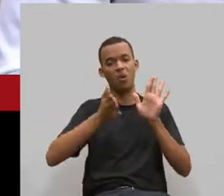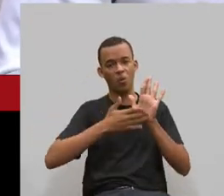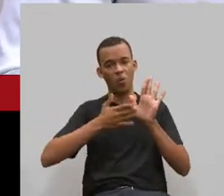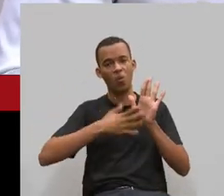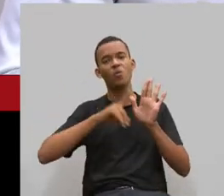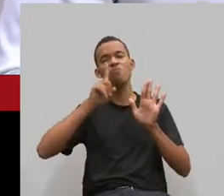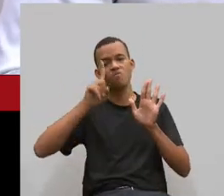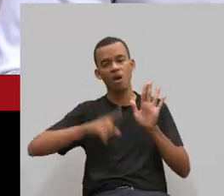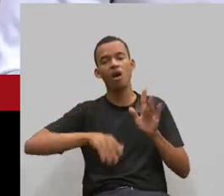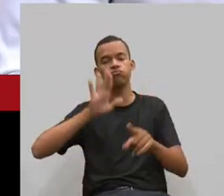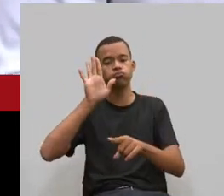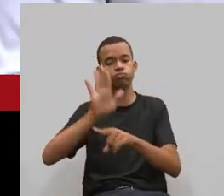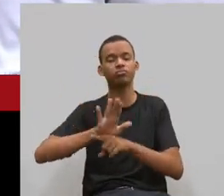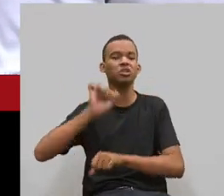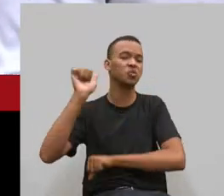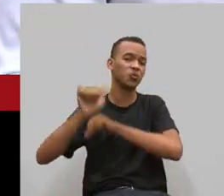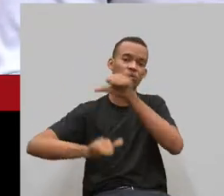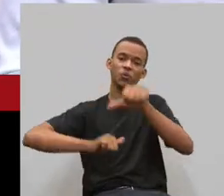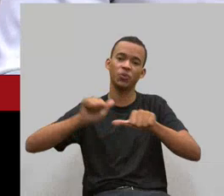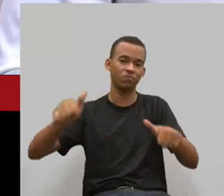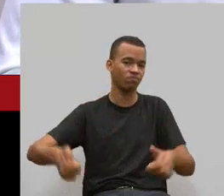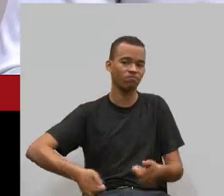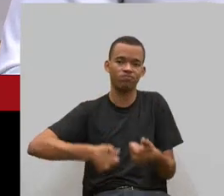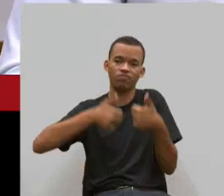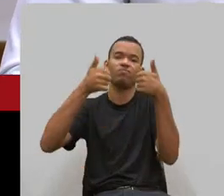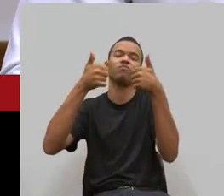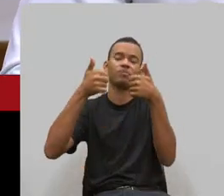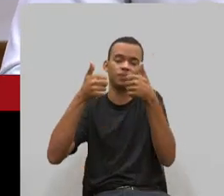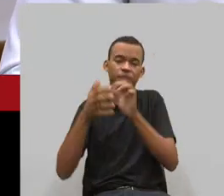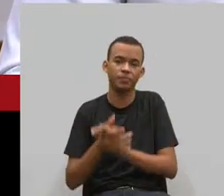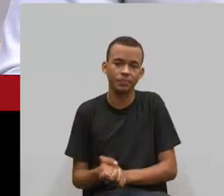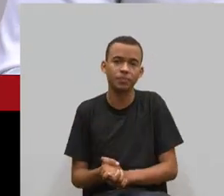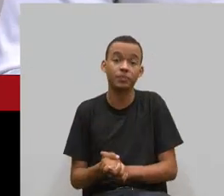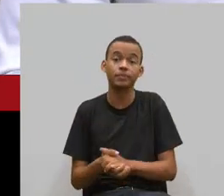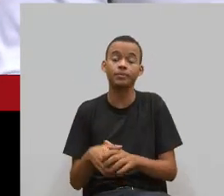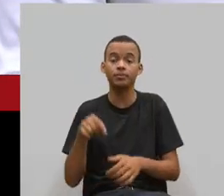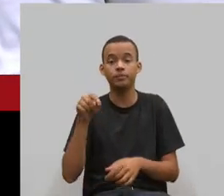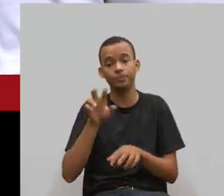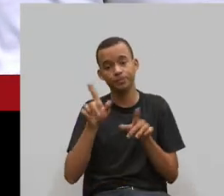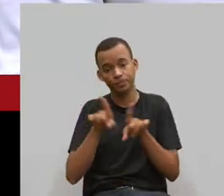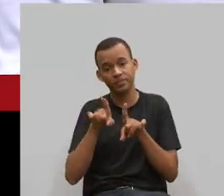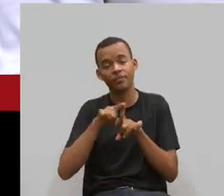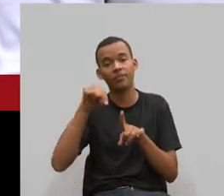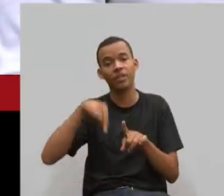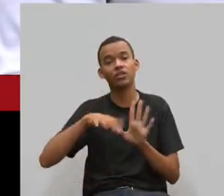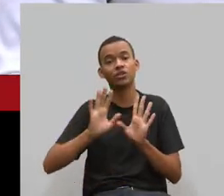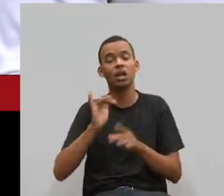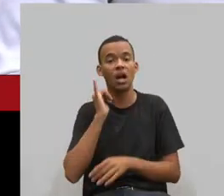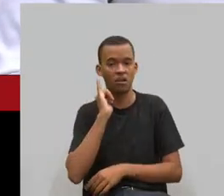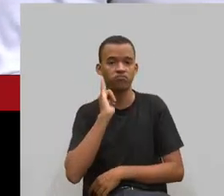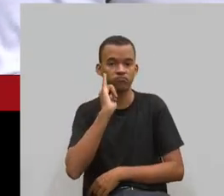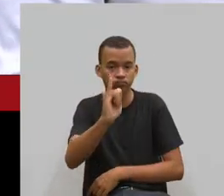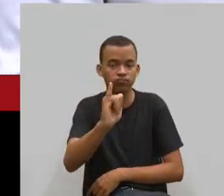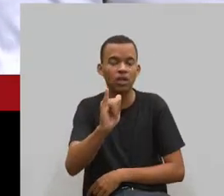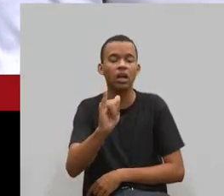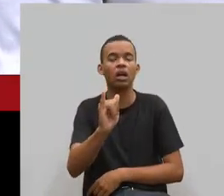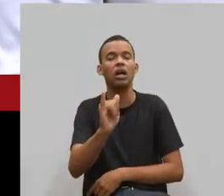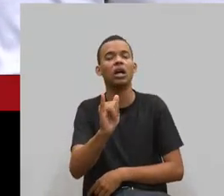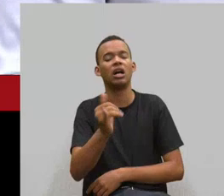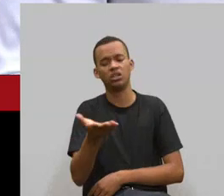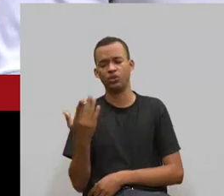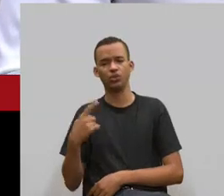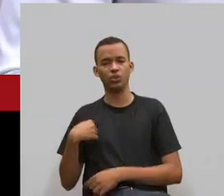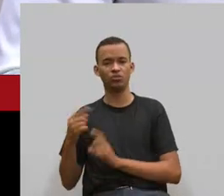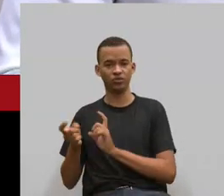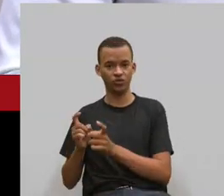não diferente a gente também apresentou aqui inclusive depois de uma conversa com o ilsinho eh um projeto de